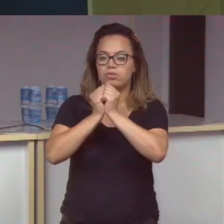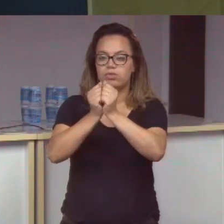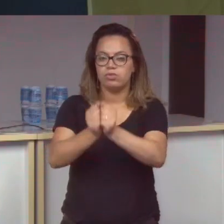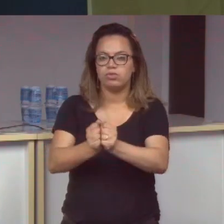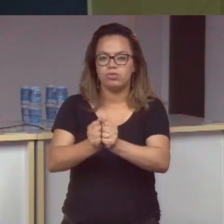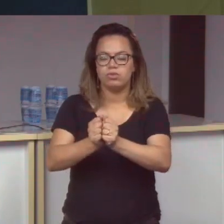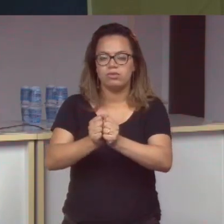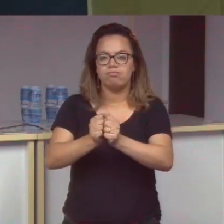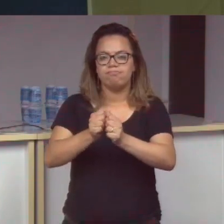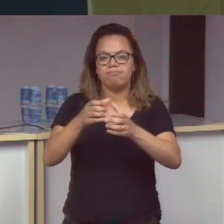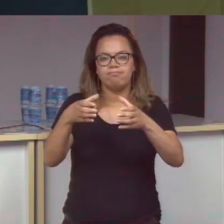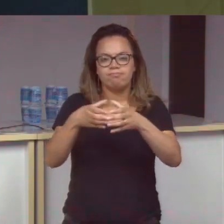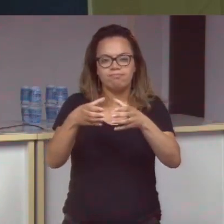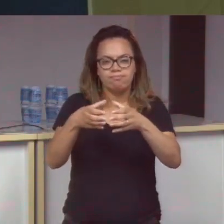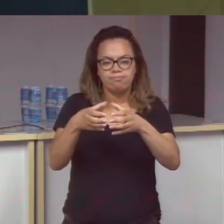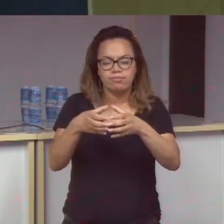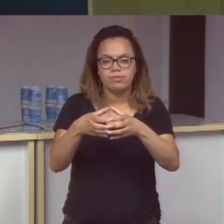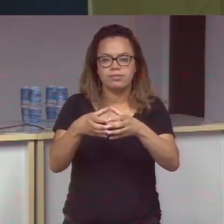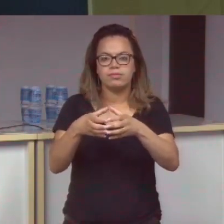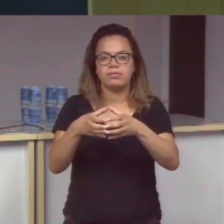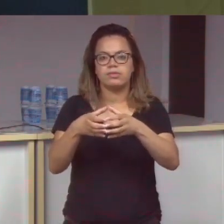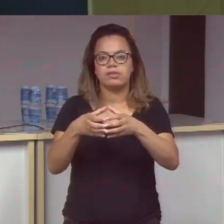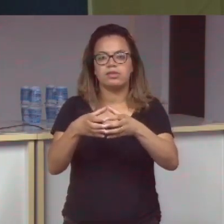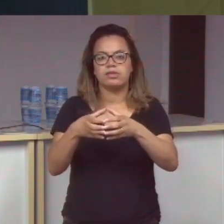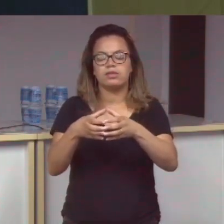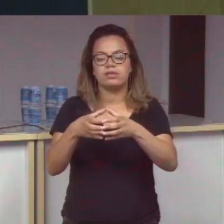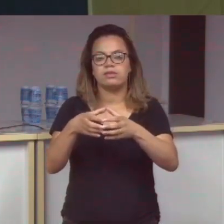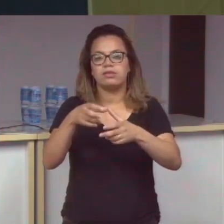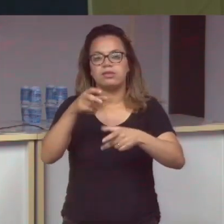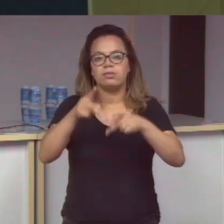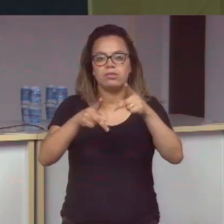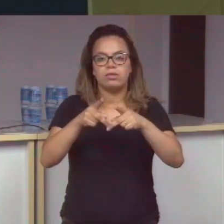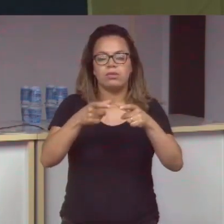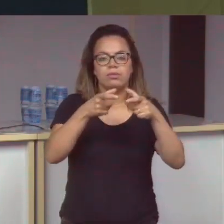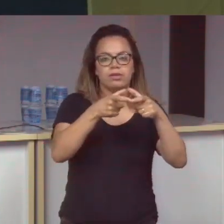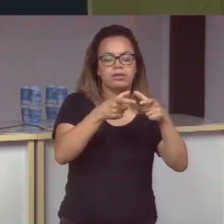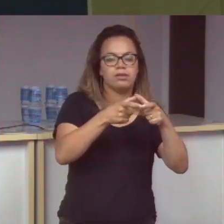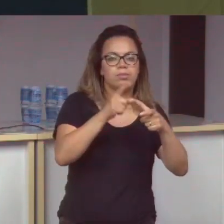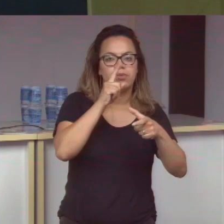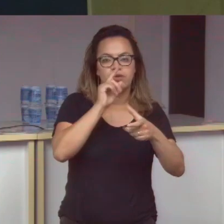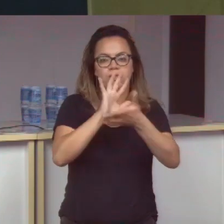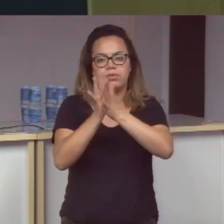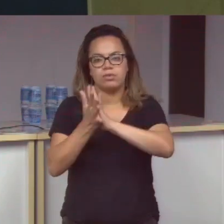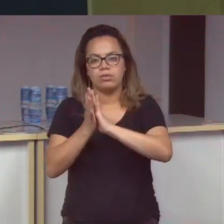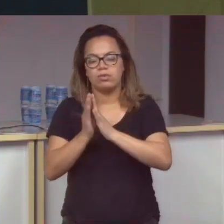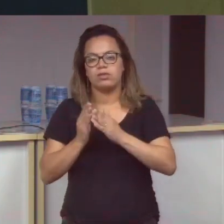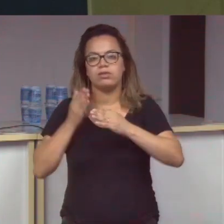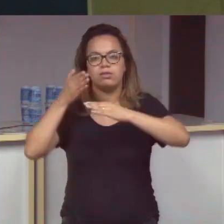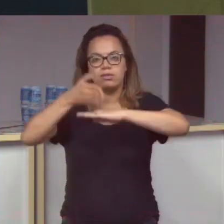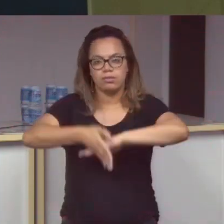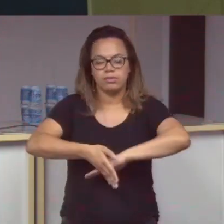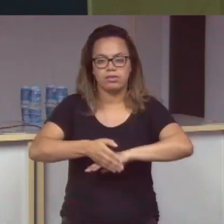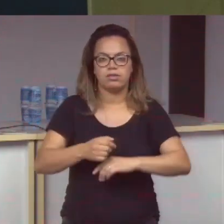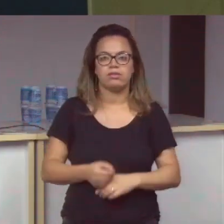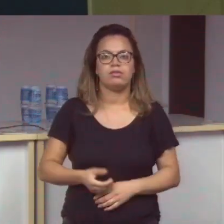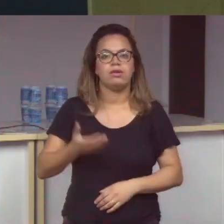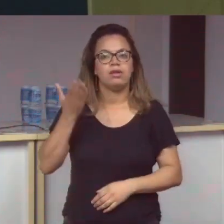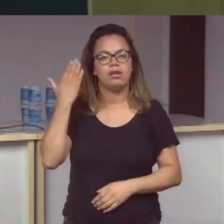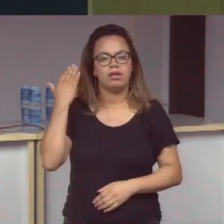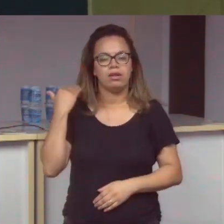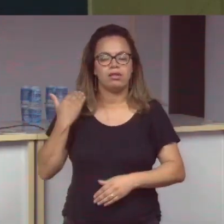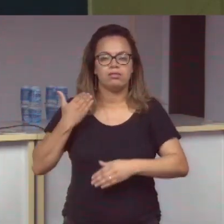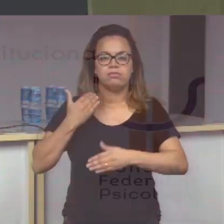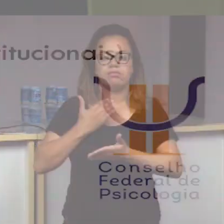daqueles que fazem parte do cenário, com quem a gente troca mesmo. Né? Começou em